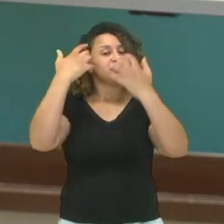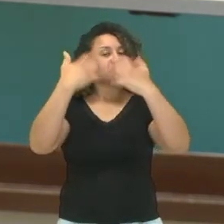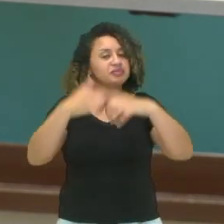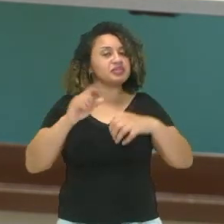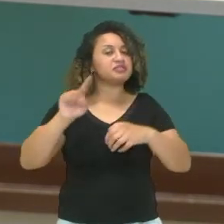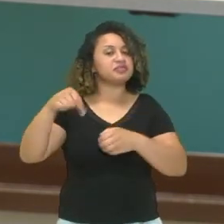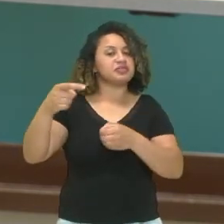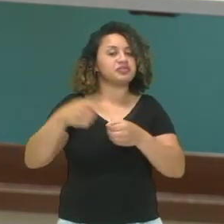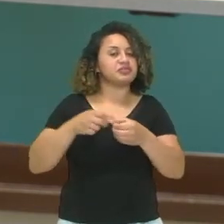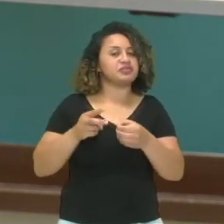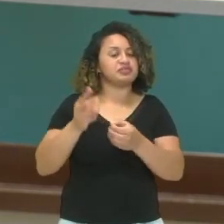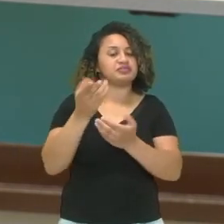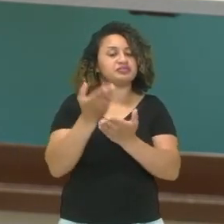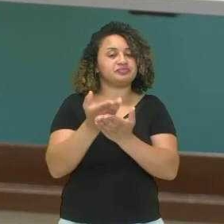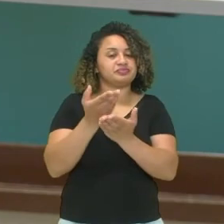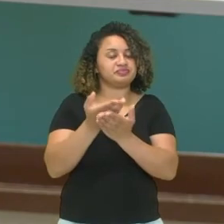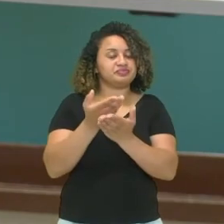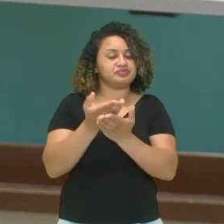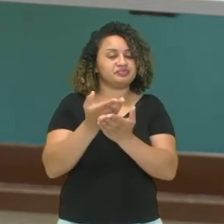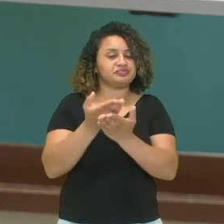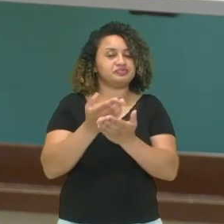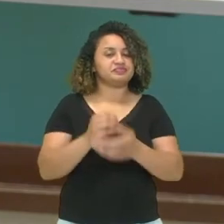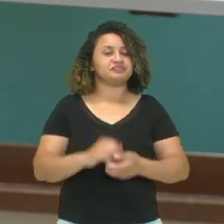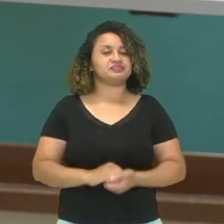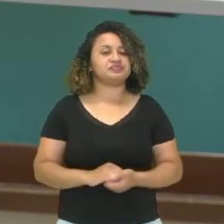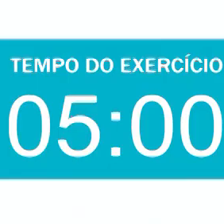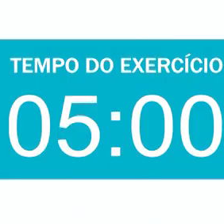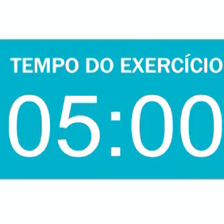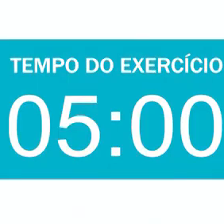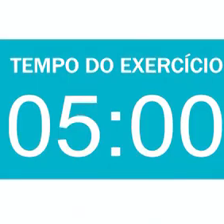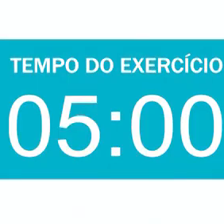e já voltamos a discutir essas questões.